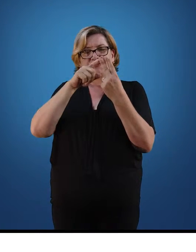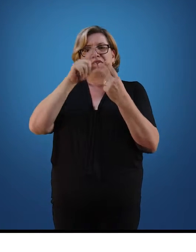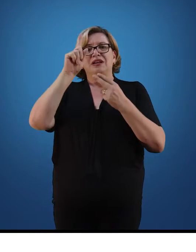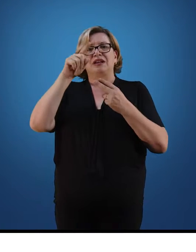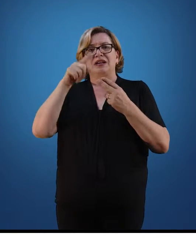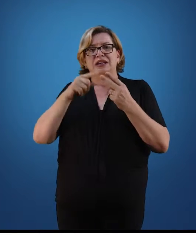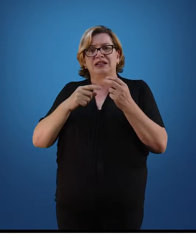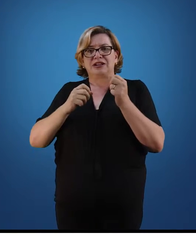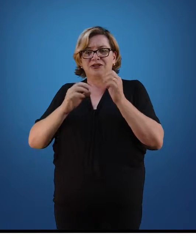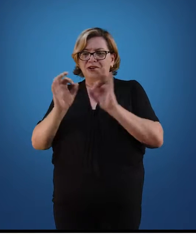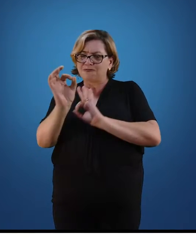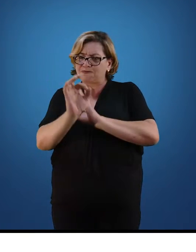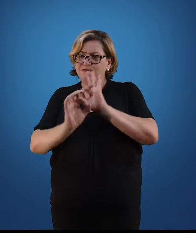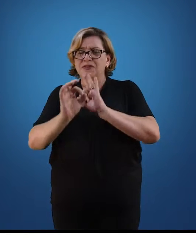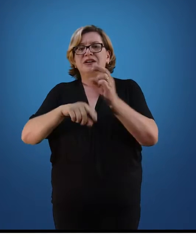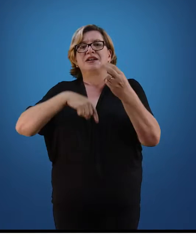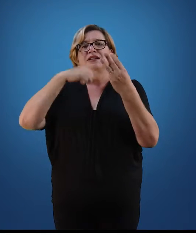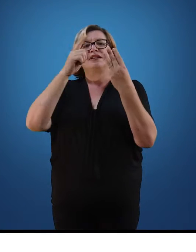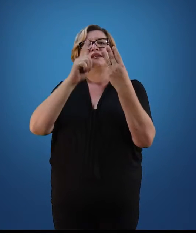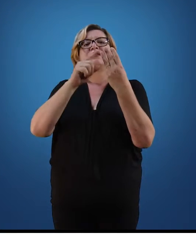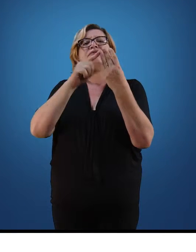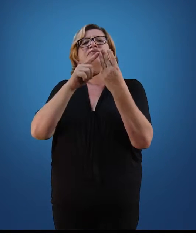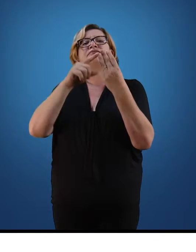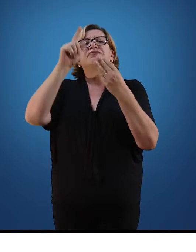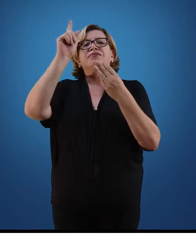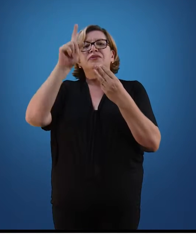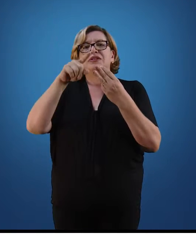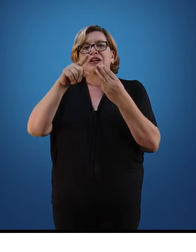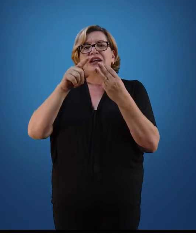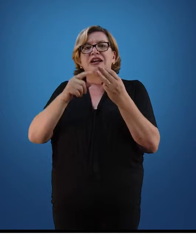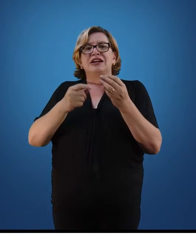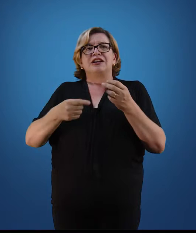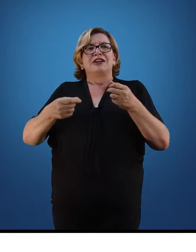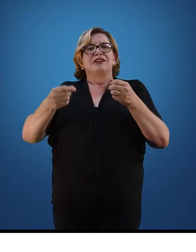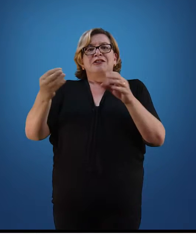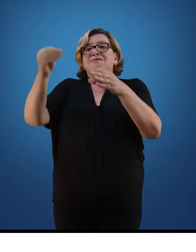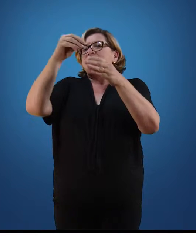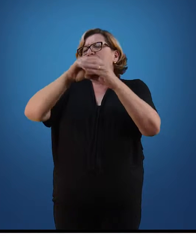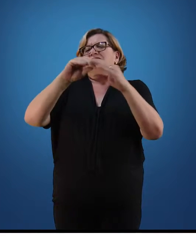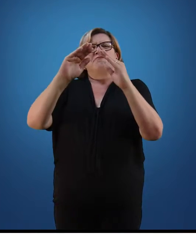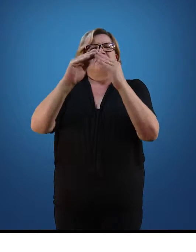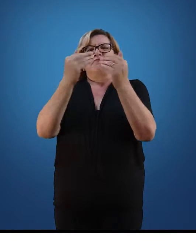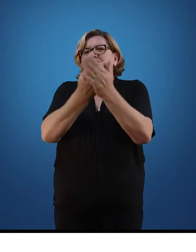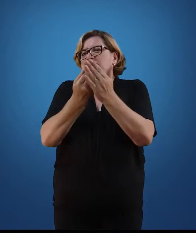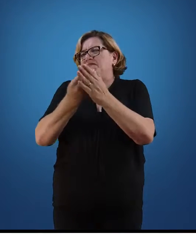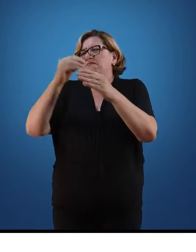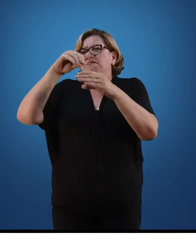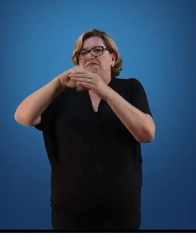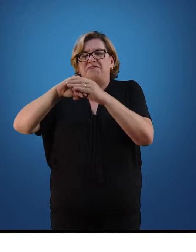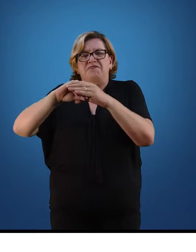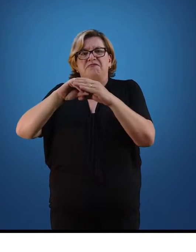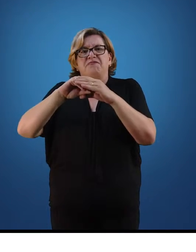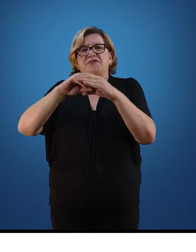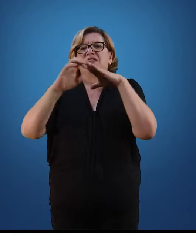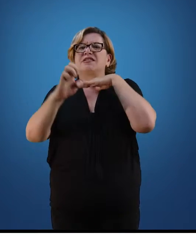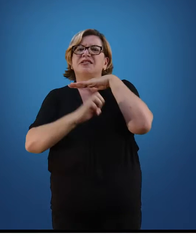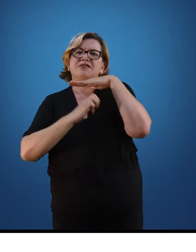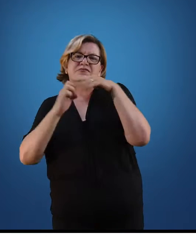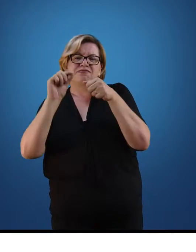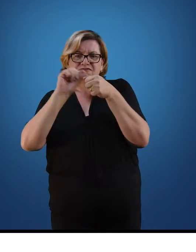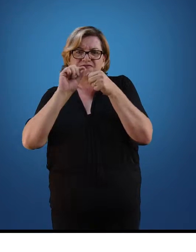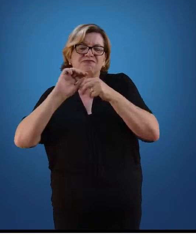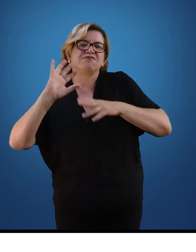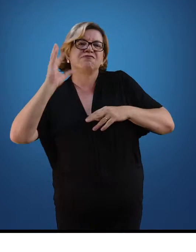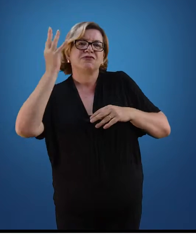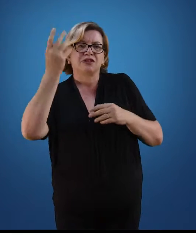é a implementação e a terceira fase é a institucionalização. Eu vou falar brevemente sobre essas 3 fases.